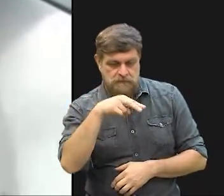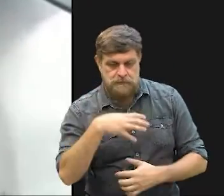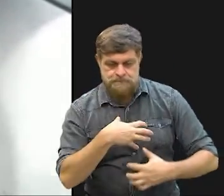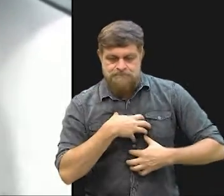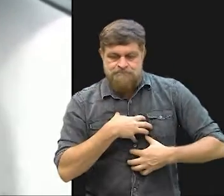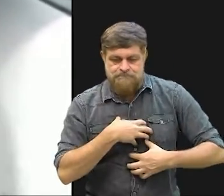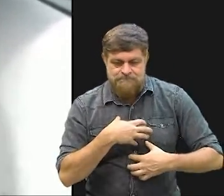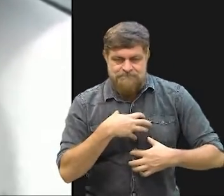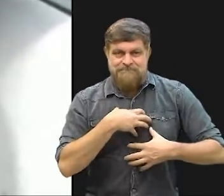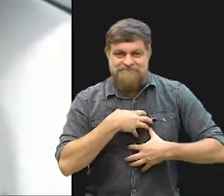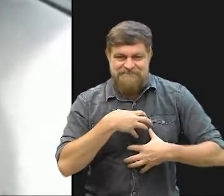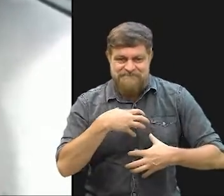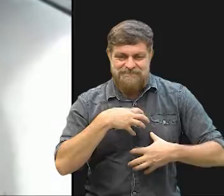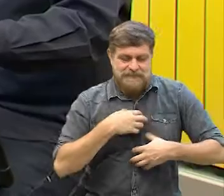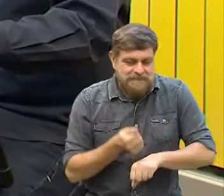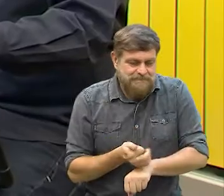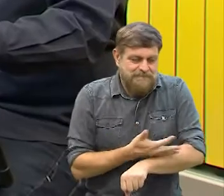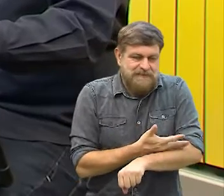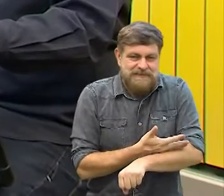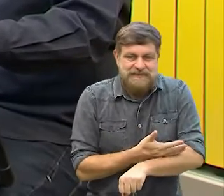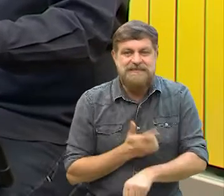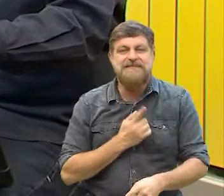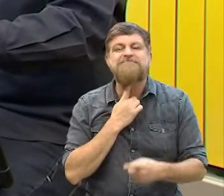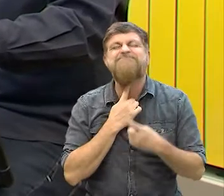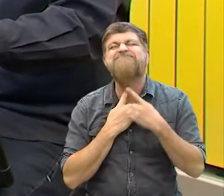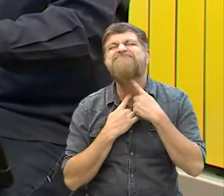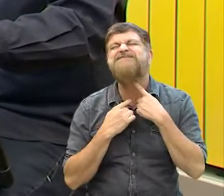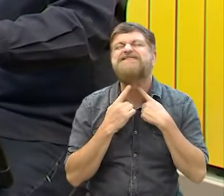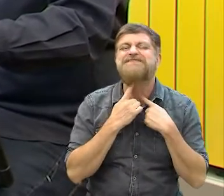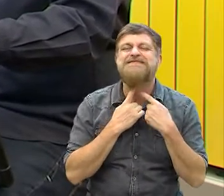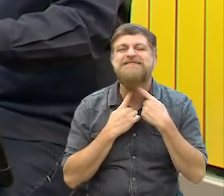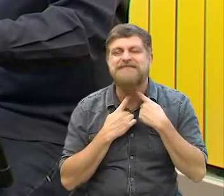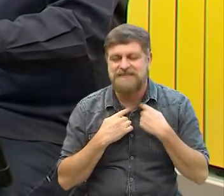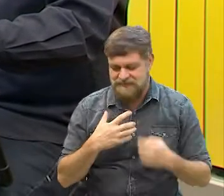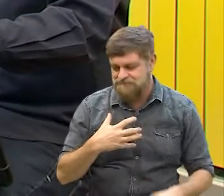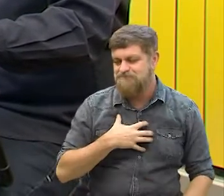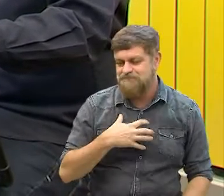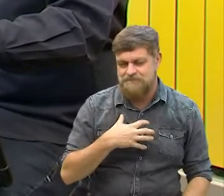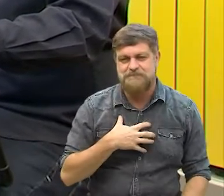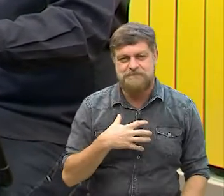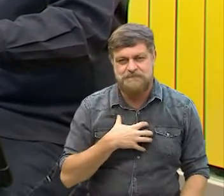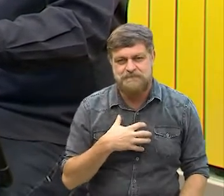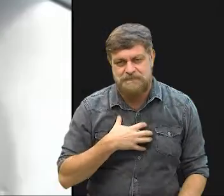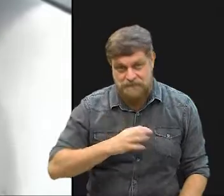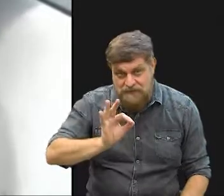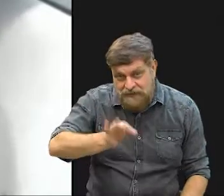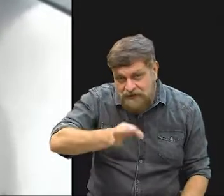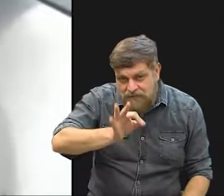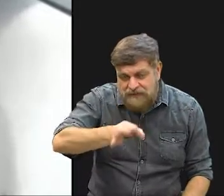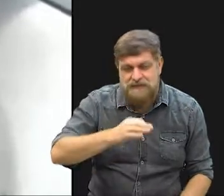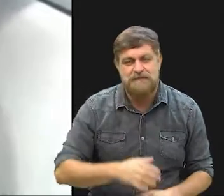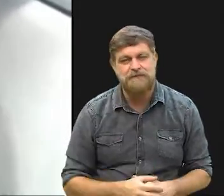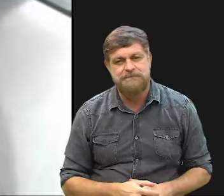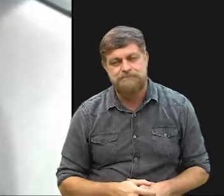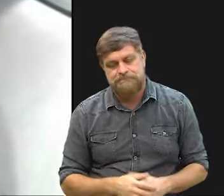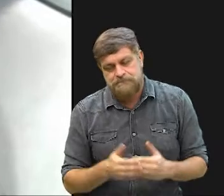sente um negocinho, uma vontade, né? Um desejo. Exatamente. Mas